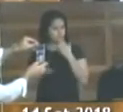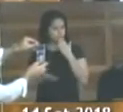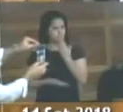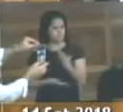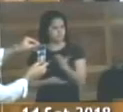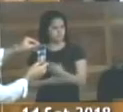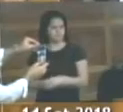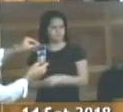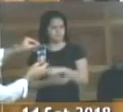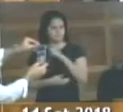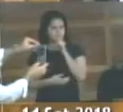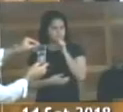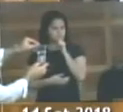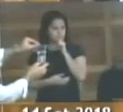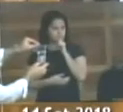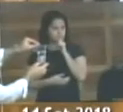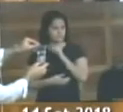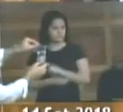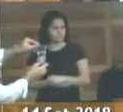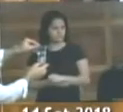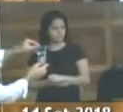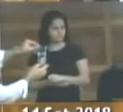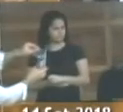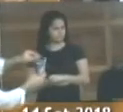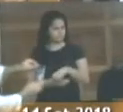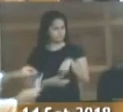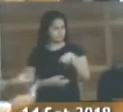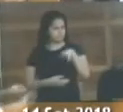ao senhor Gustavo Berna,